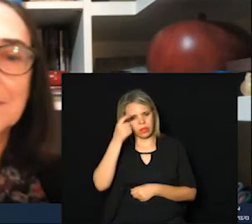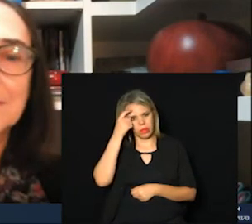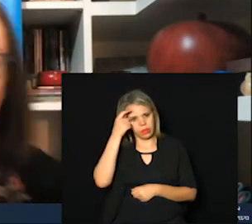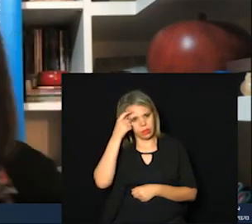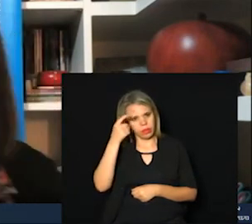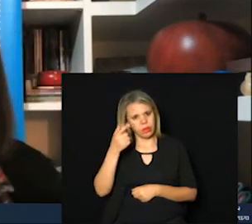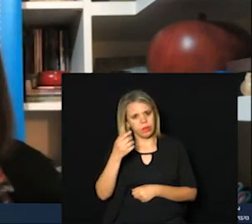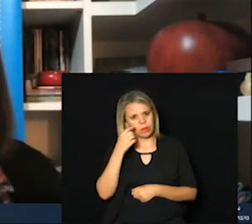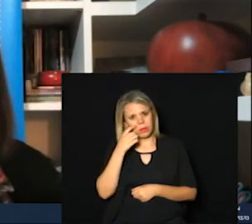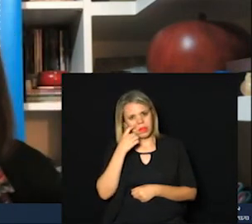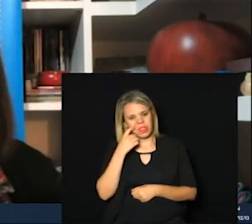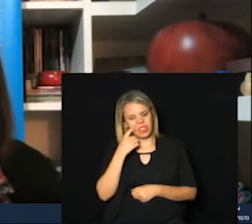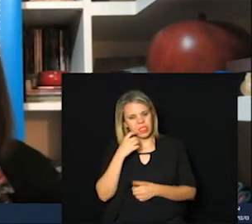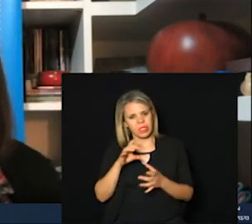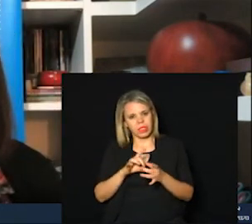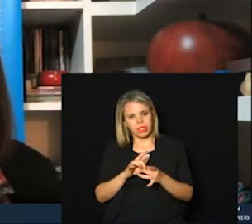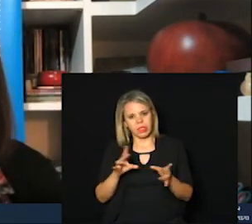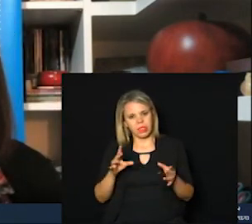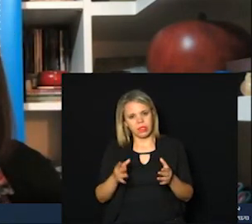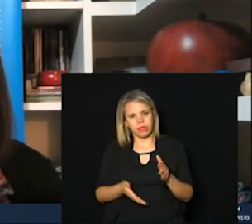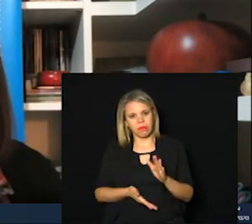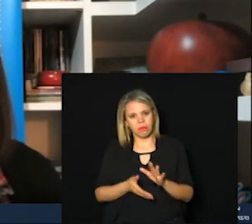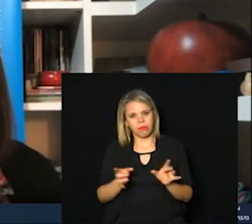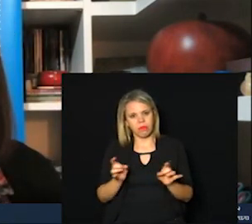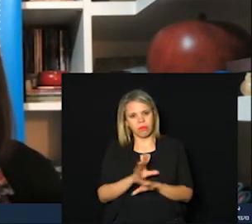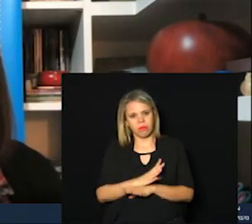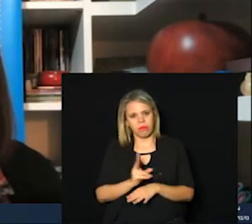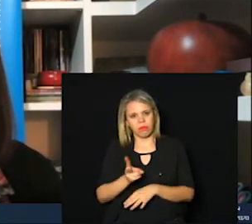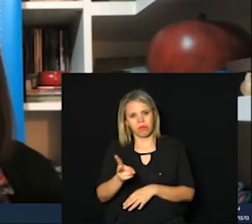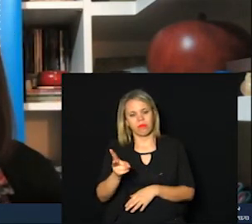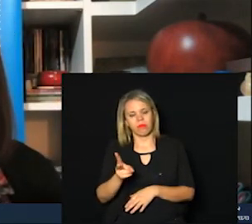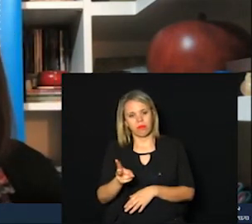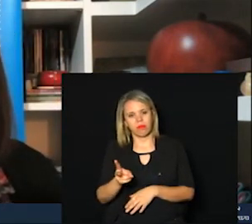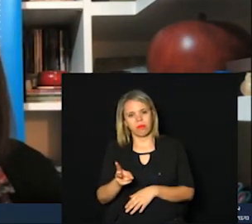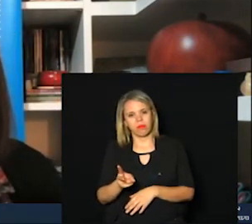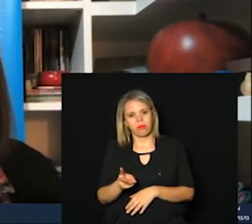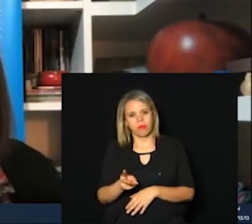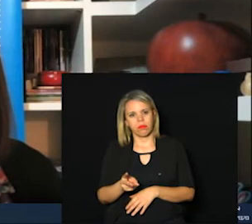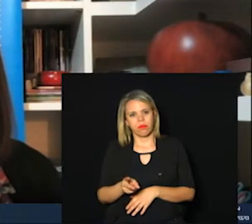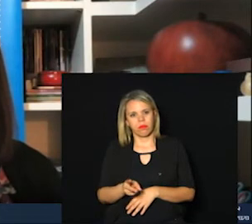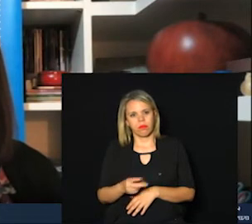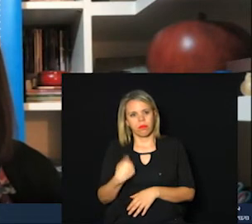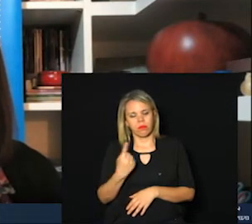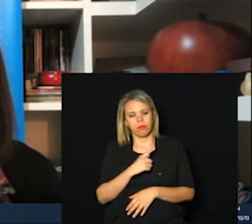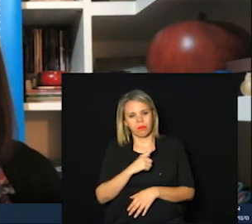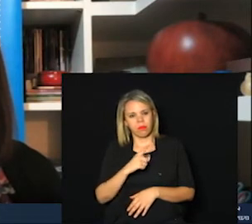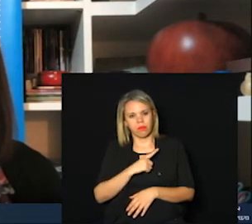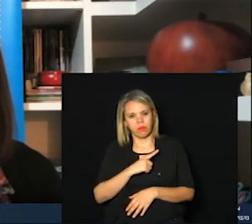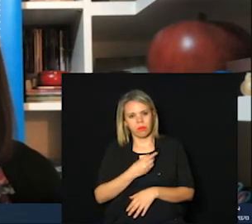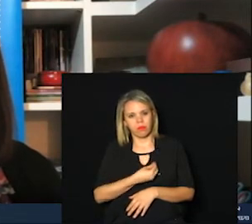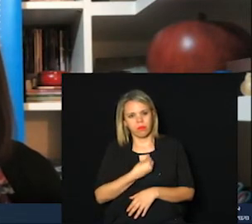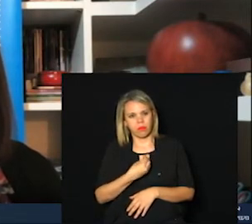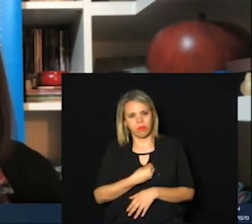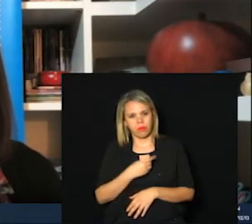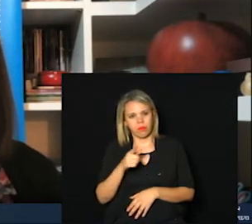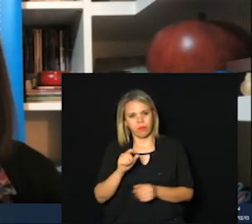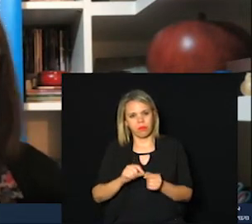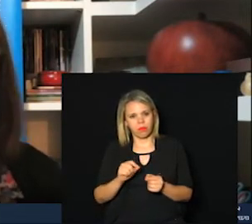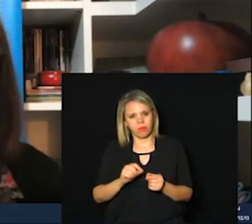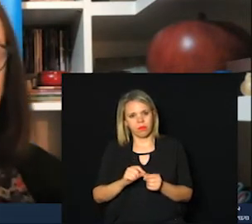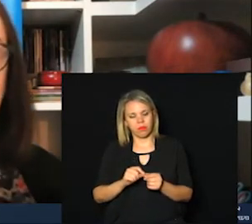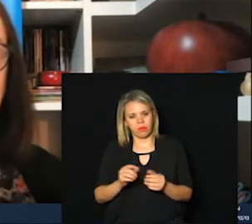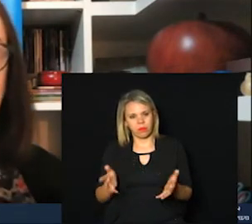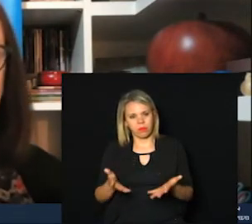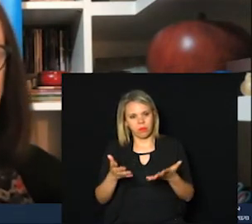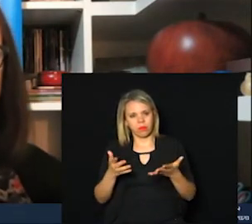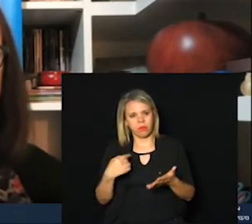passagem, deixemos que ela passe, siga em frente, e com ela trilhemos o caminho, com ela façamos a diferença